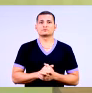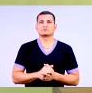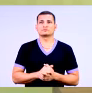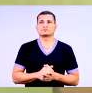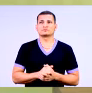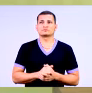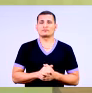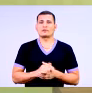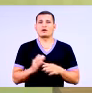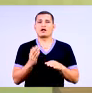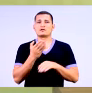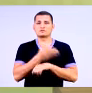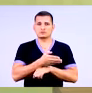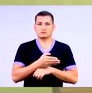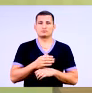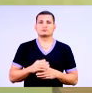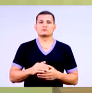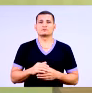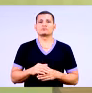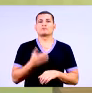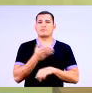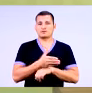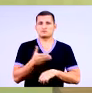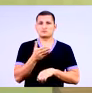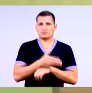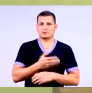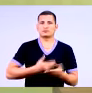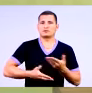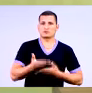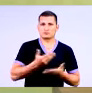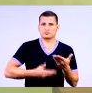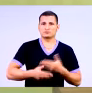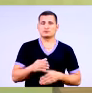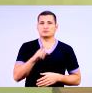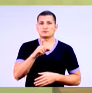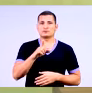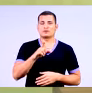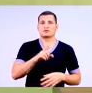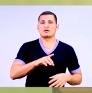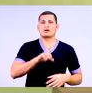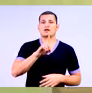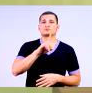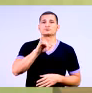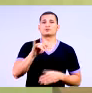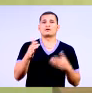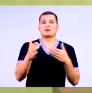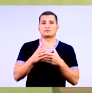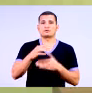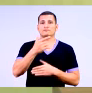estar acessando e participando e interagindo, que vocês vão ter até o dia 25 aí para nos dar um retorno,